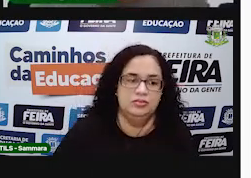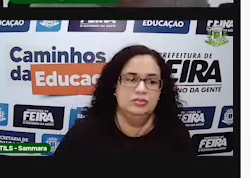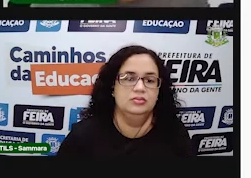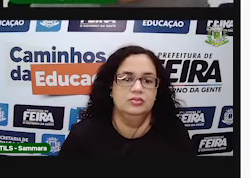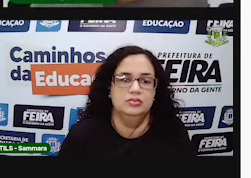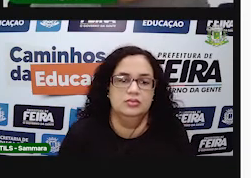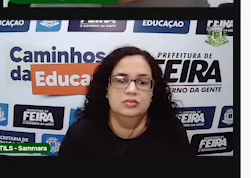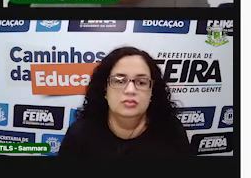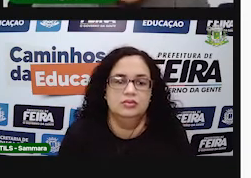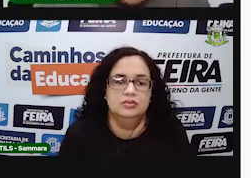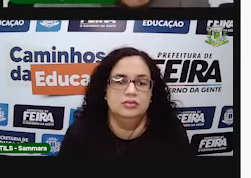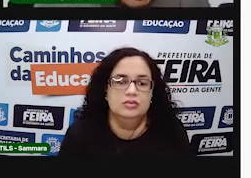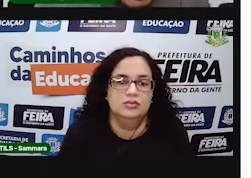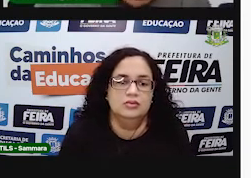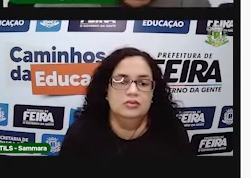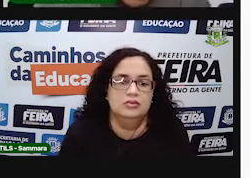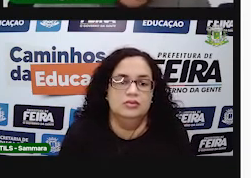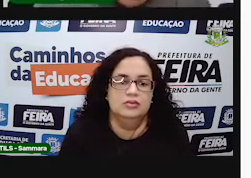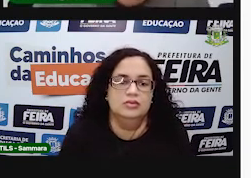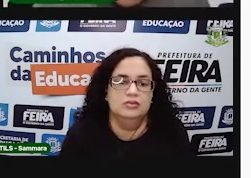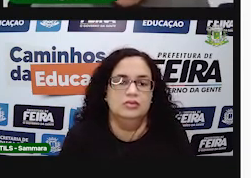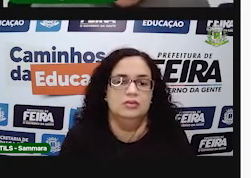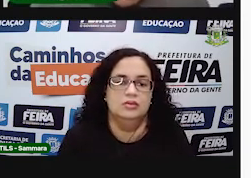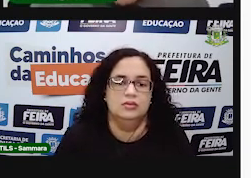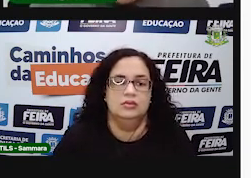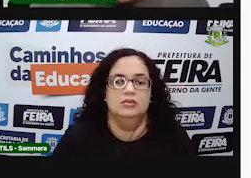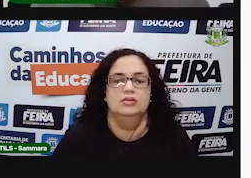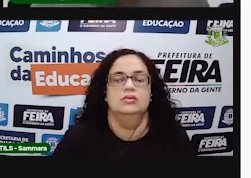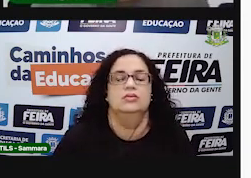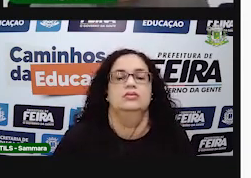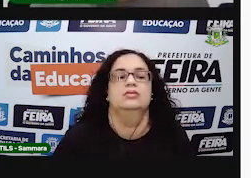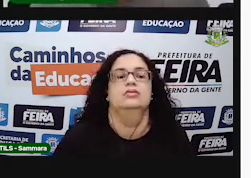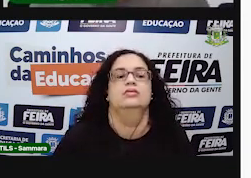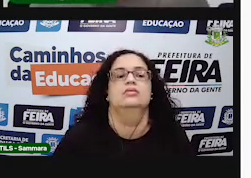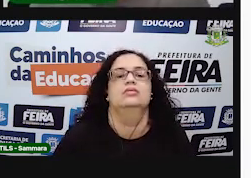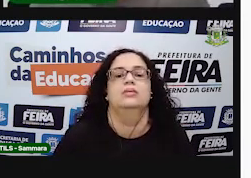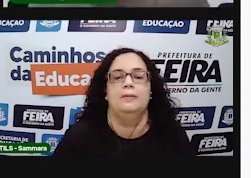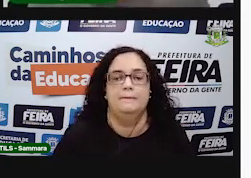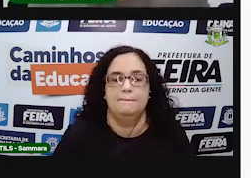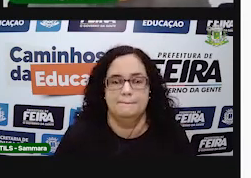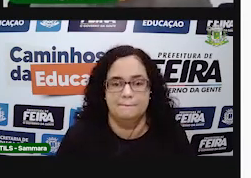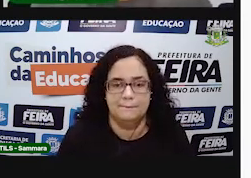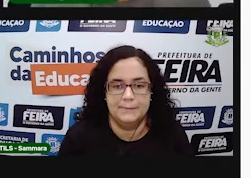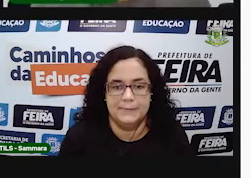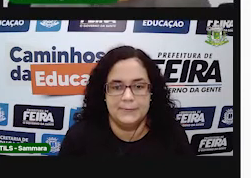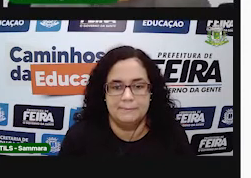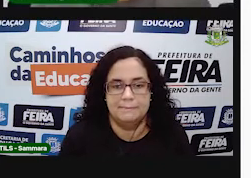estudante. Opa, vamos escrever direitinho. Estudante.